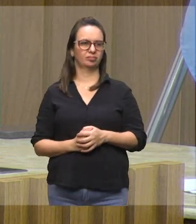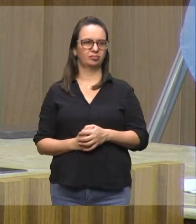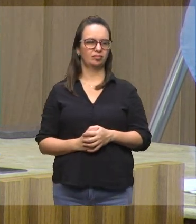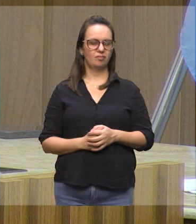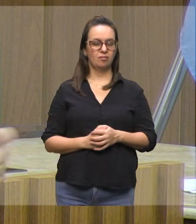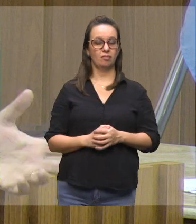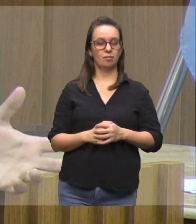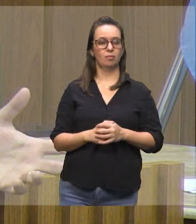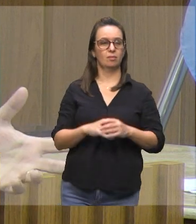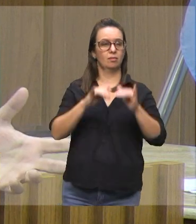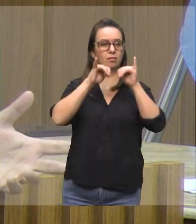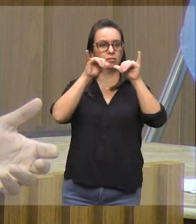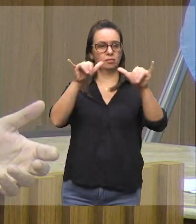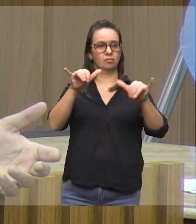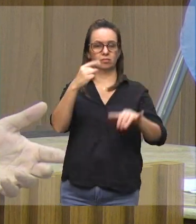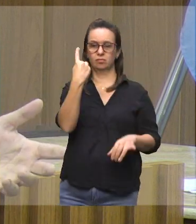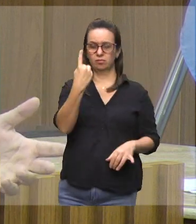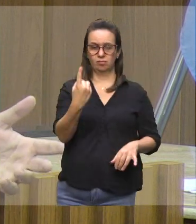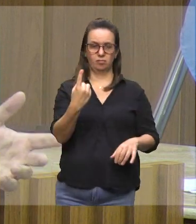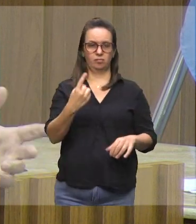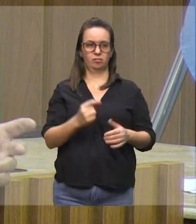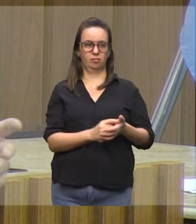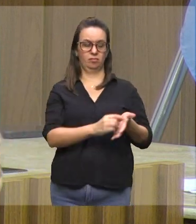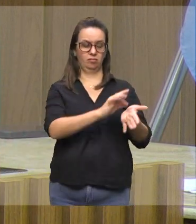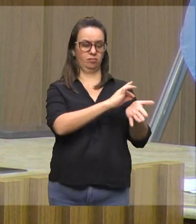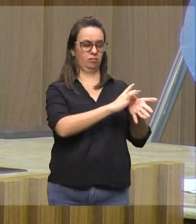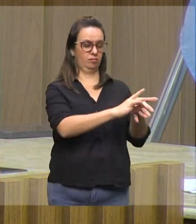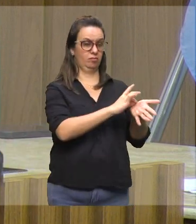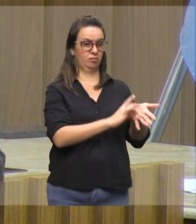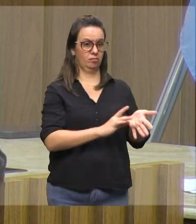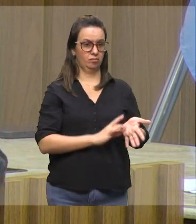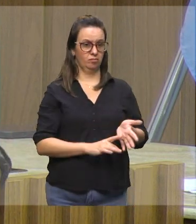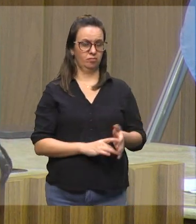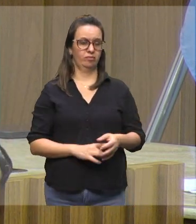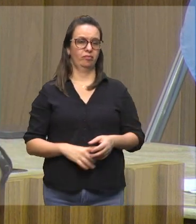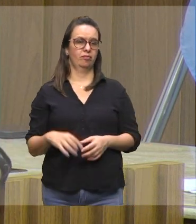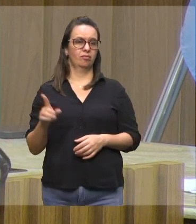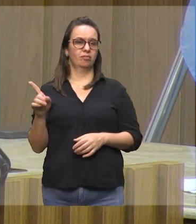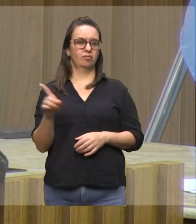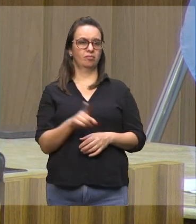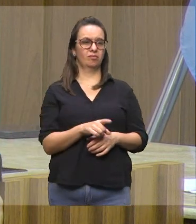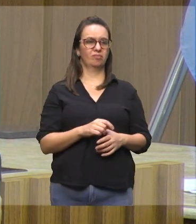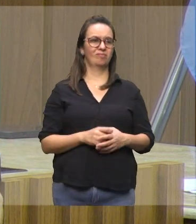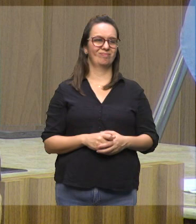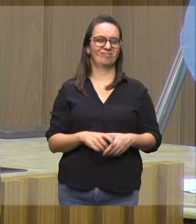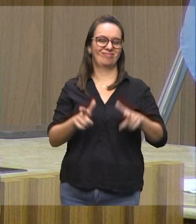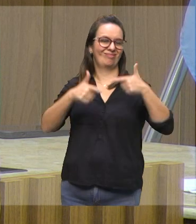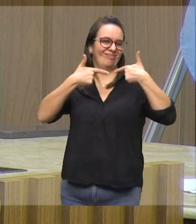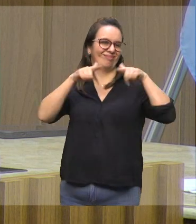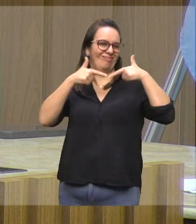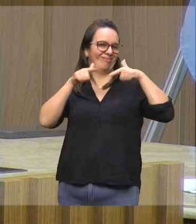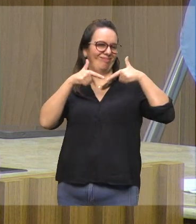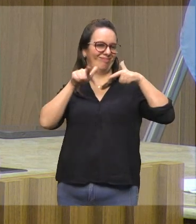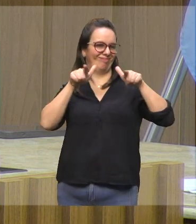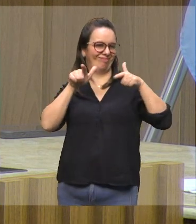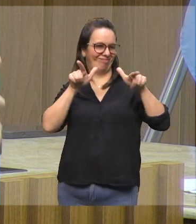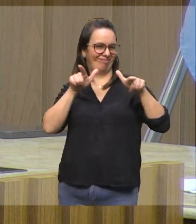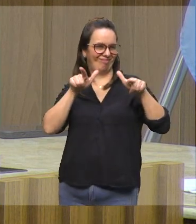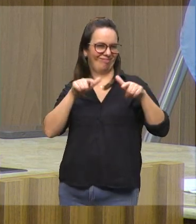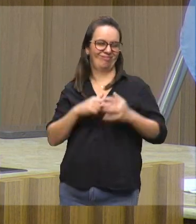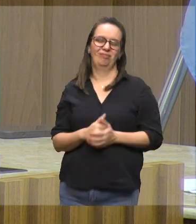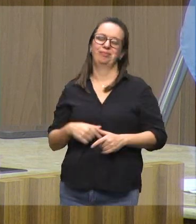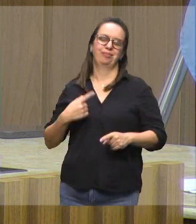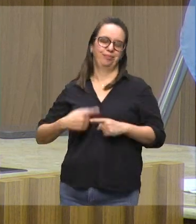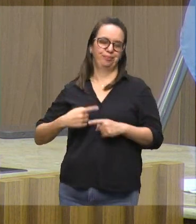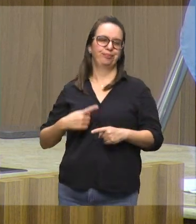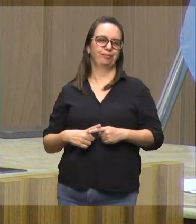um, que é a questão do bullying, né? Hoje a gente percebe ainda que é uma situação que foge um pouco